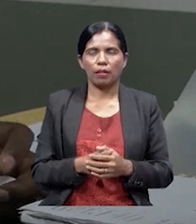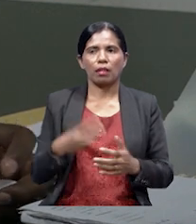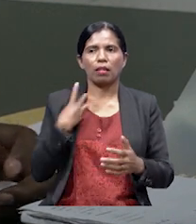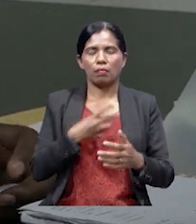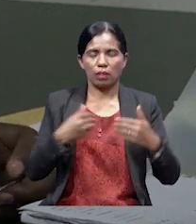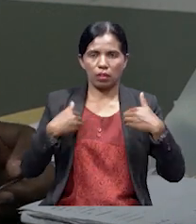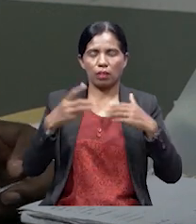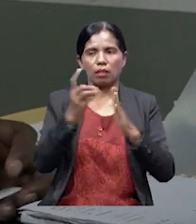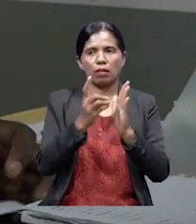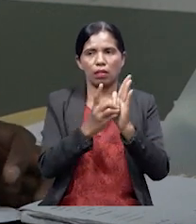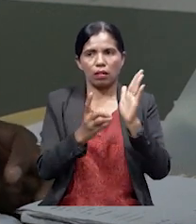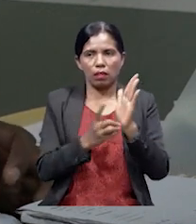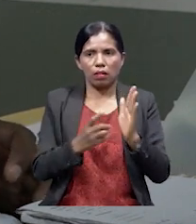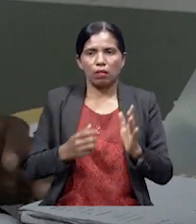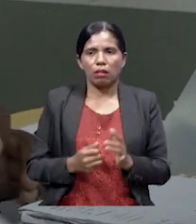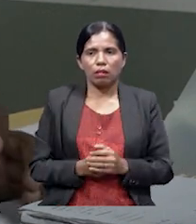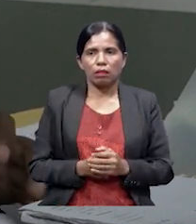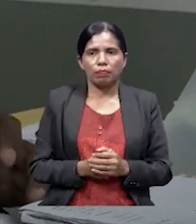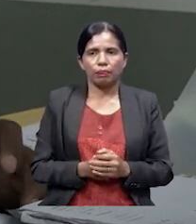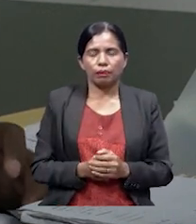dados, né, né, a tu